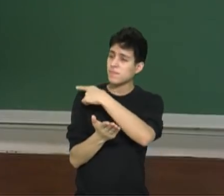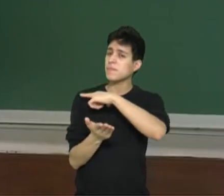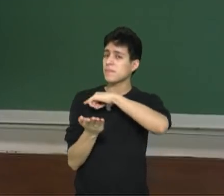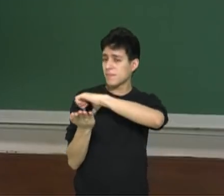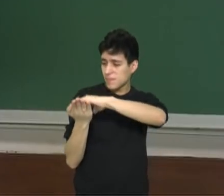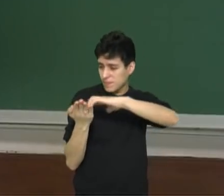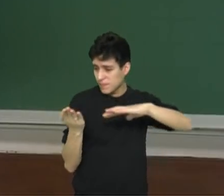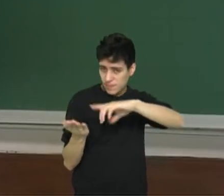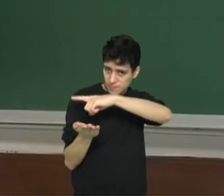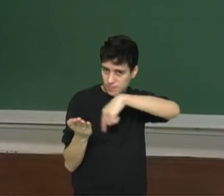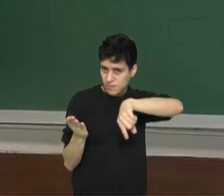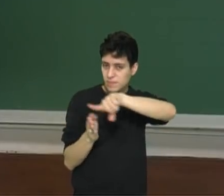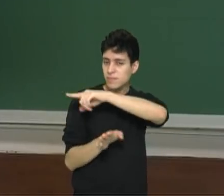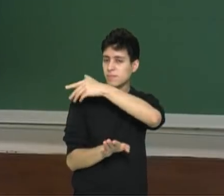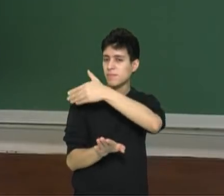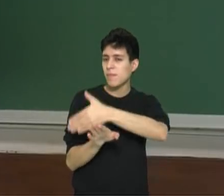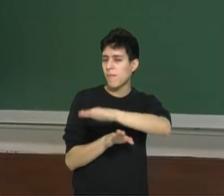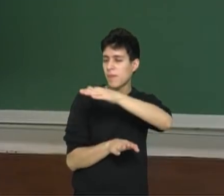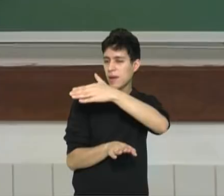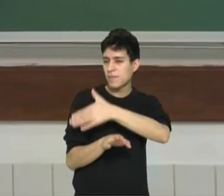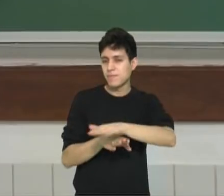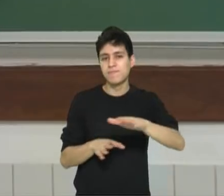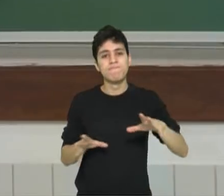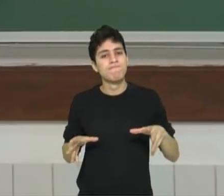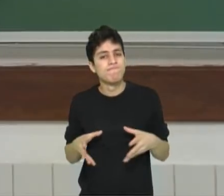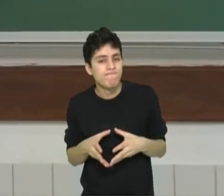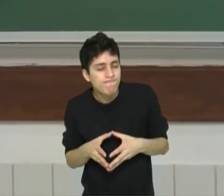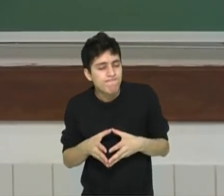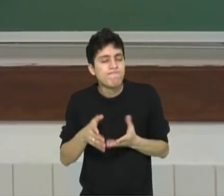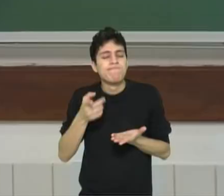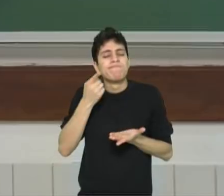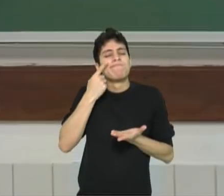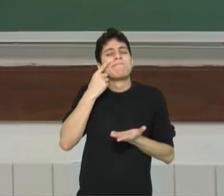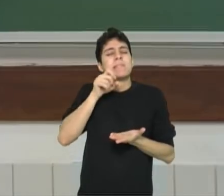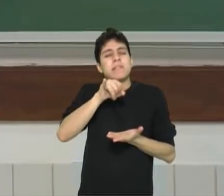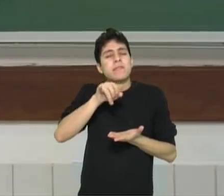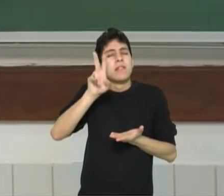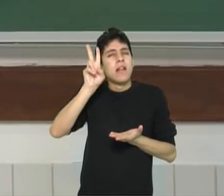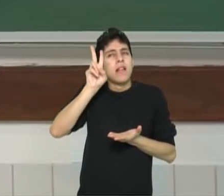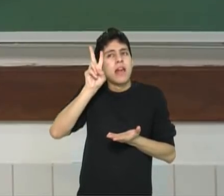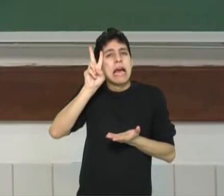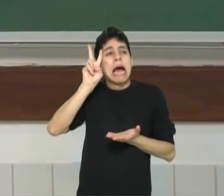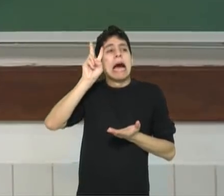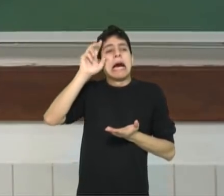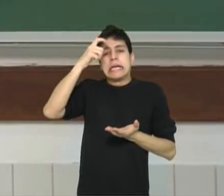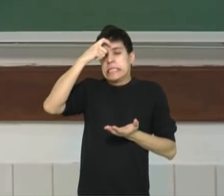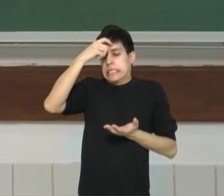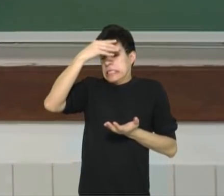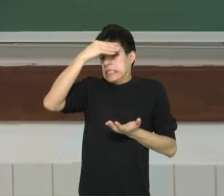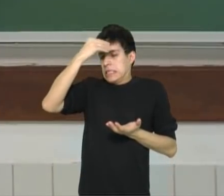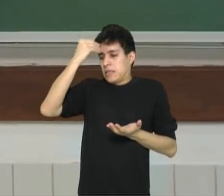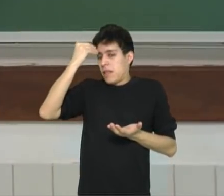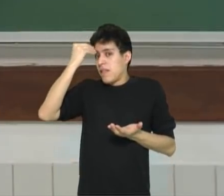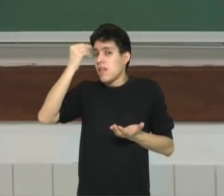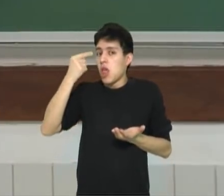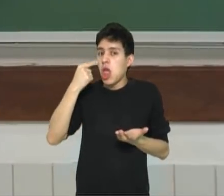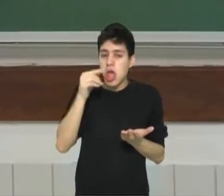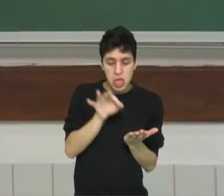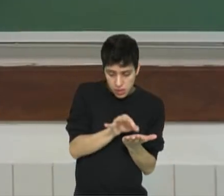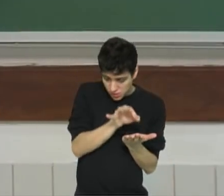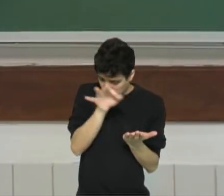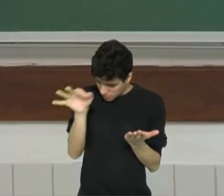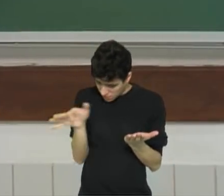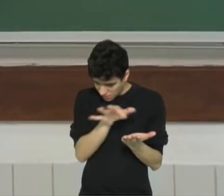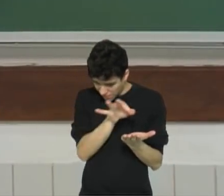você pratique mesmo. Então vamos lá, ver se você lembra. Caso você não lembre, você volta ali no seu material que você vai